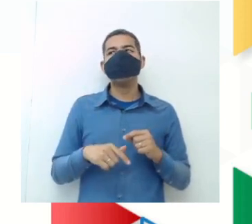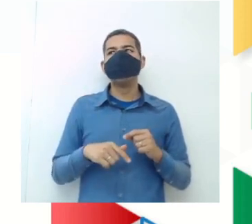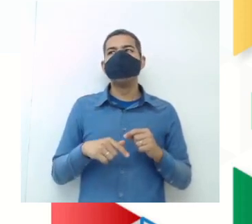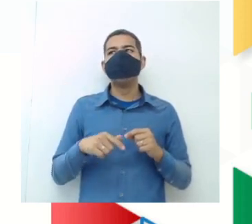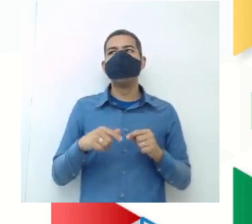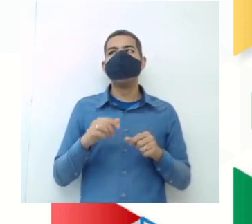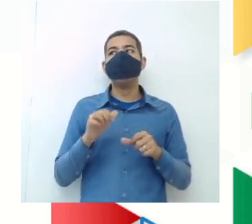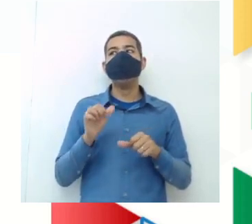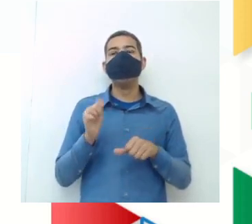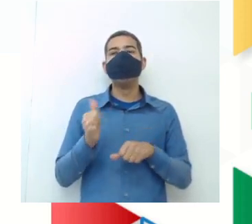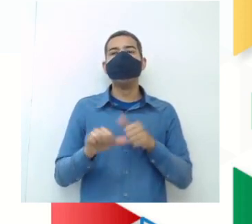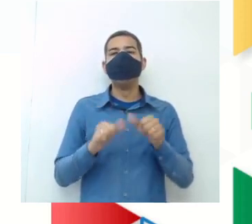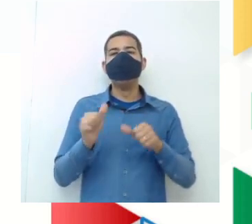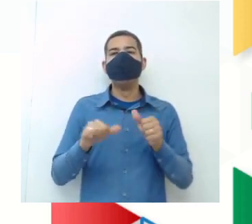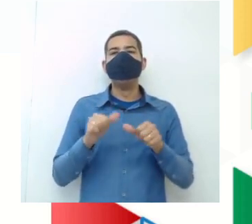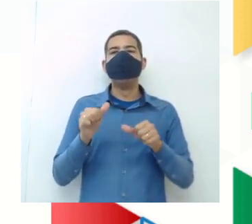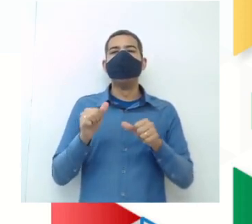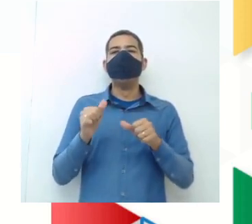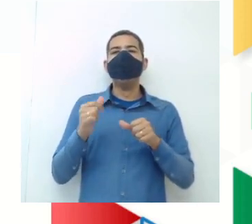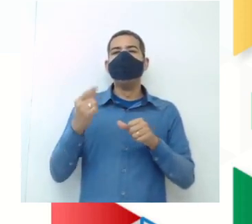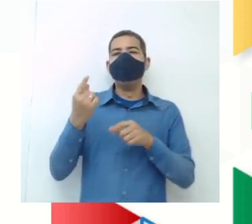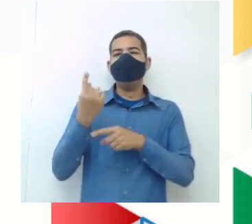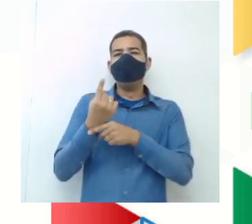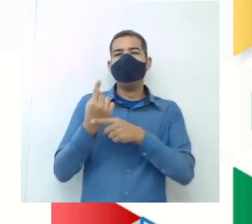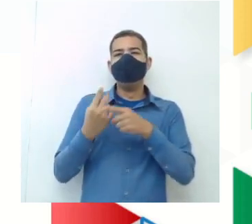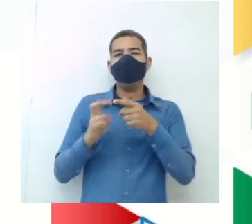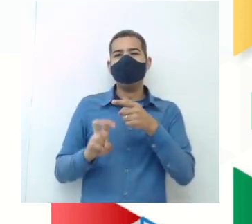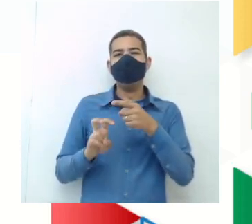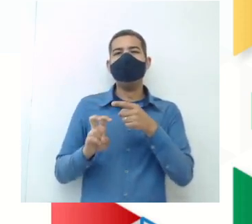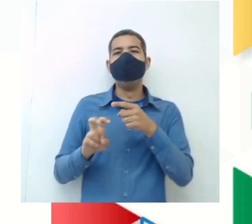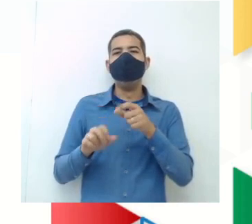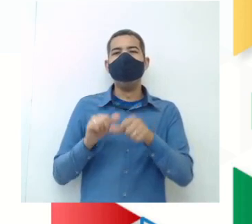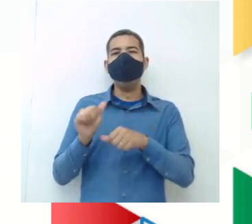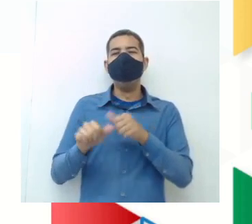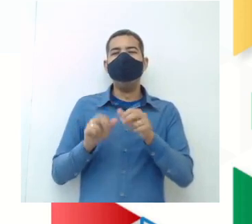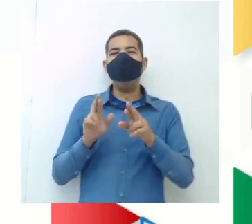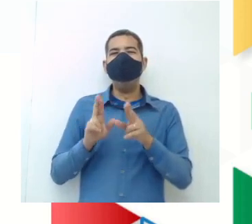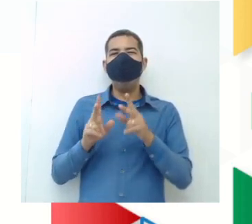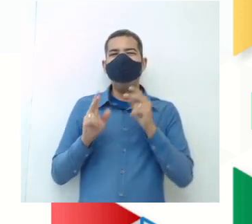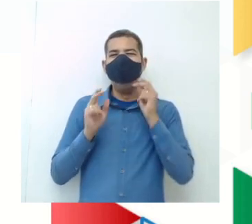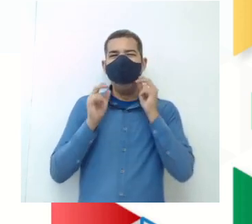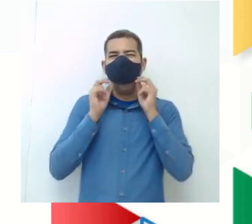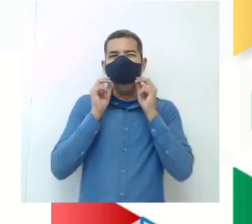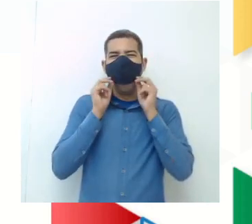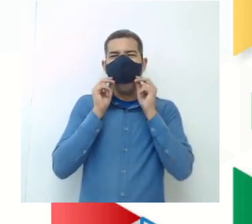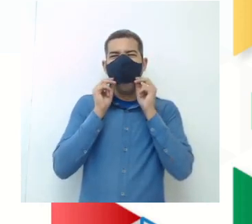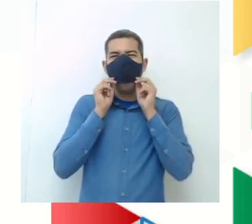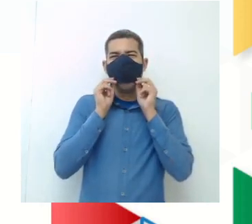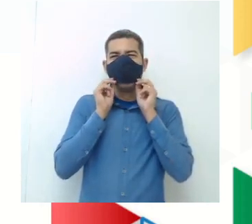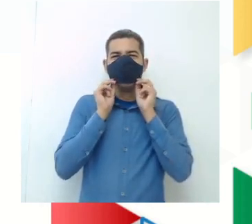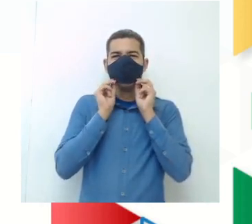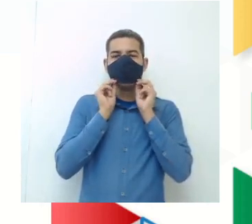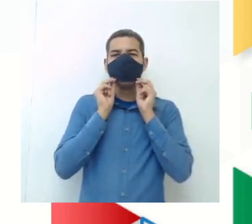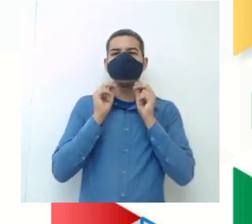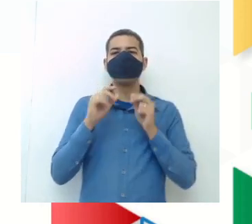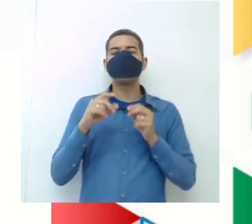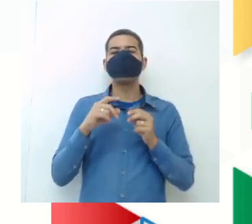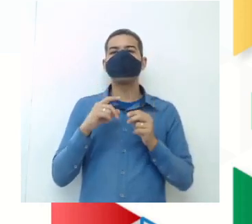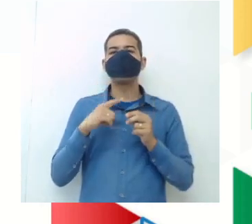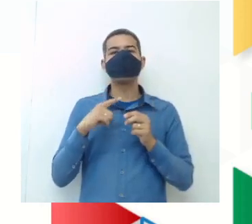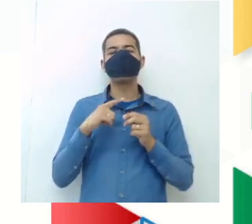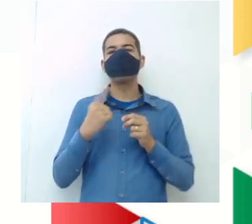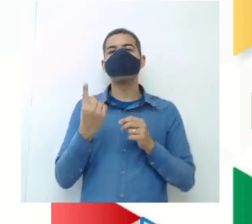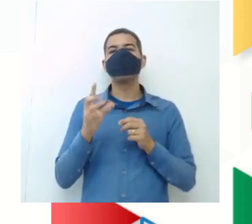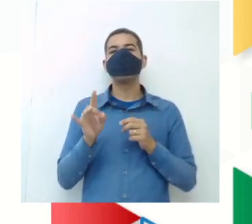tenho que transformar essa segunda fração e a primeira fração em um mesmo denominador. Não tem como fazer uma